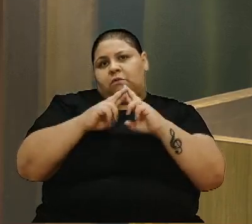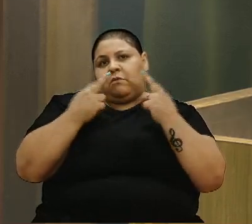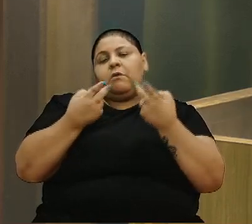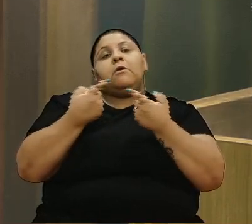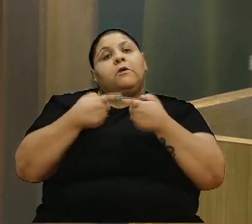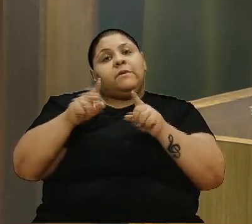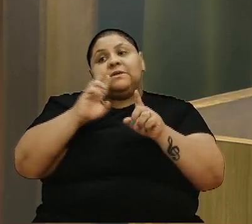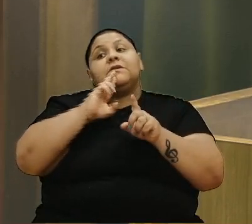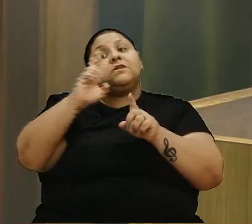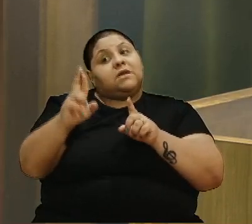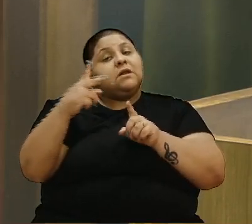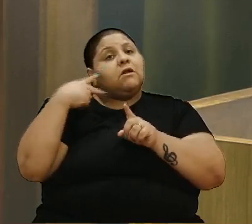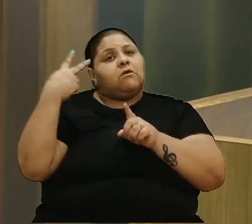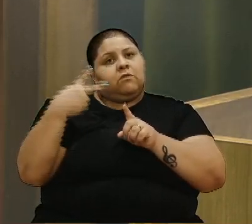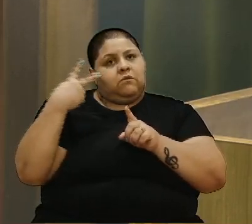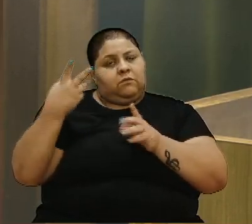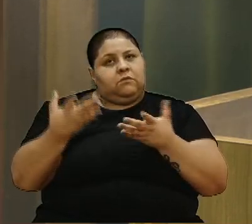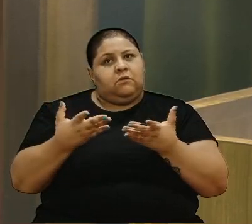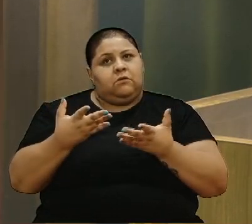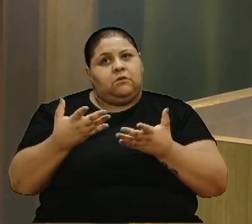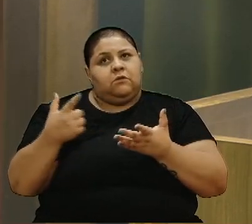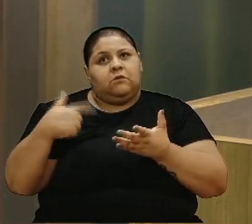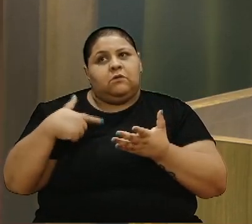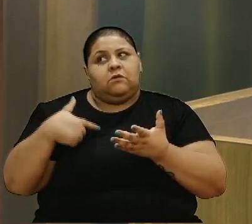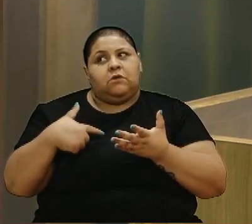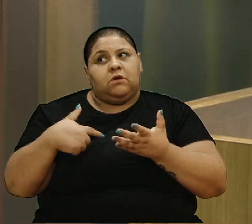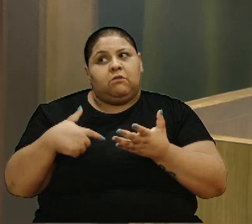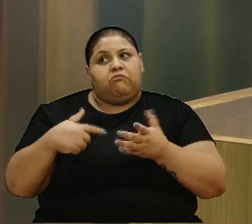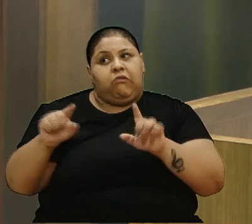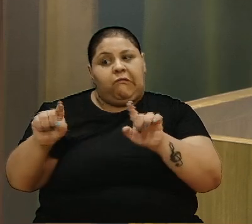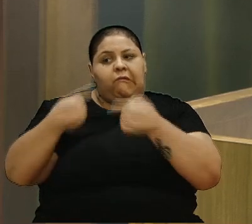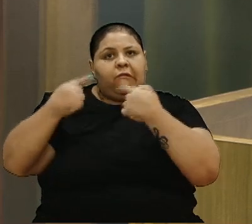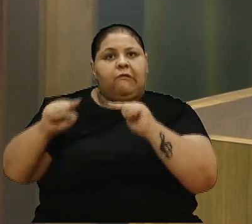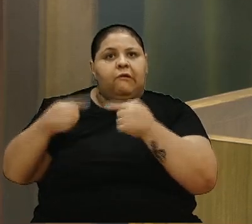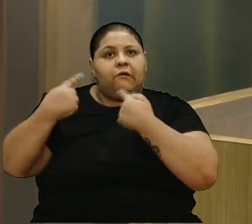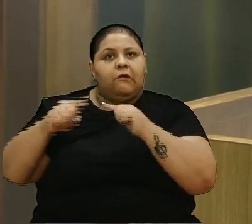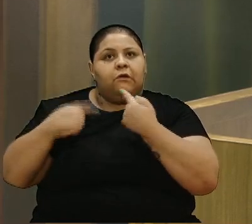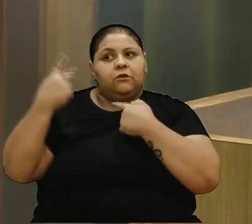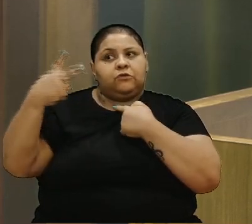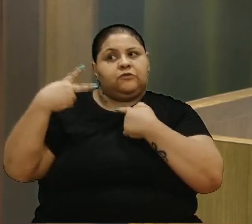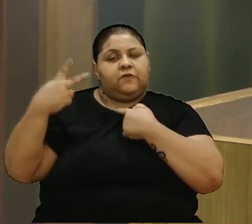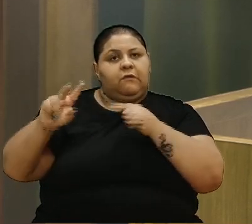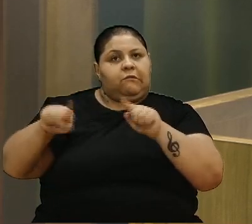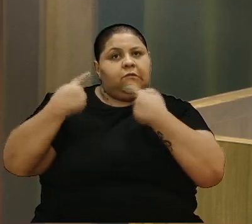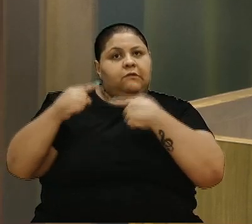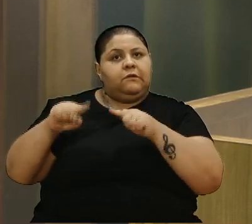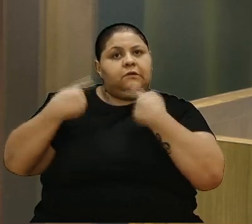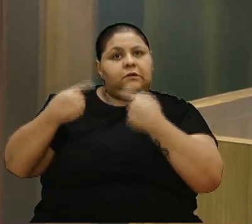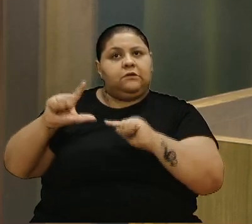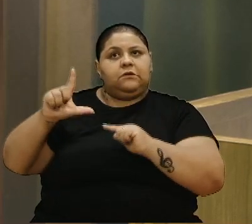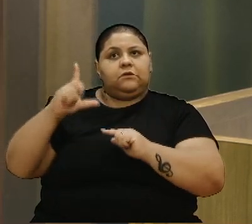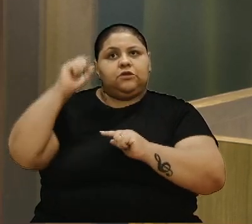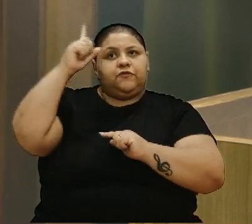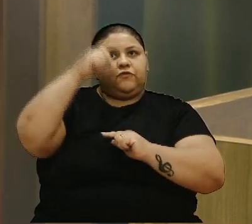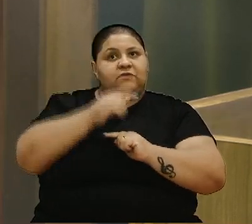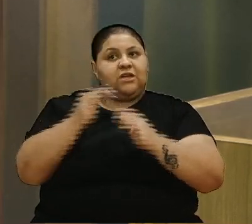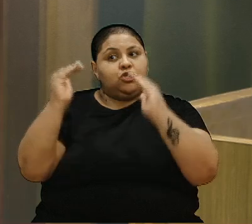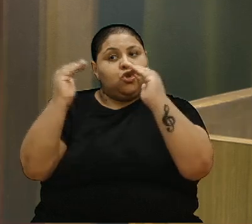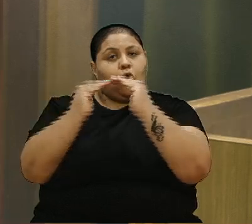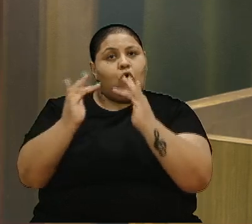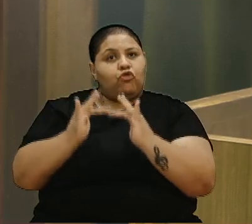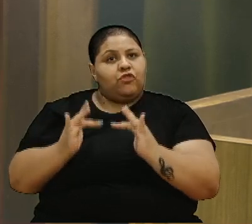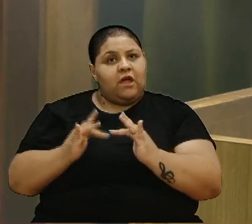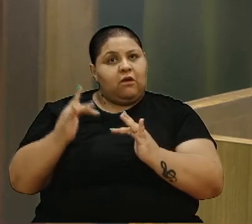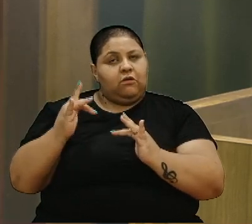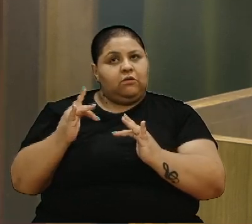tem que dar o retorno aos vereadores. Eu estou recebendo várias reclamações dos vereadores de dificuldade de contato com secretários. E eu digo, se